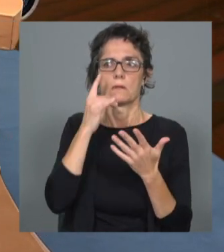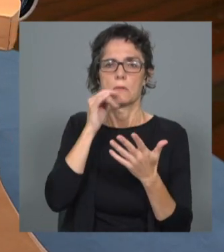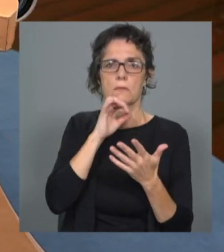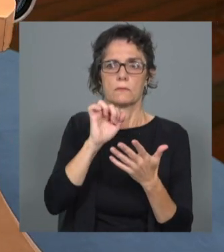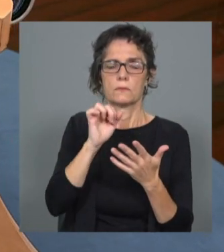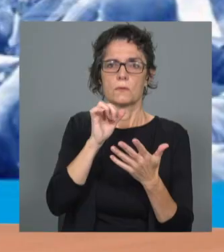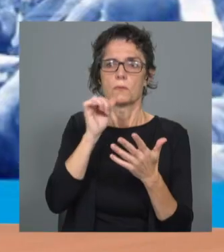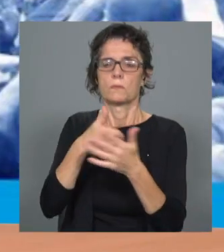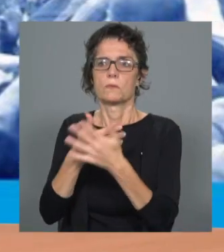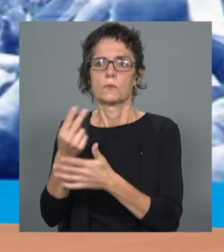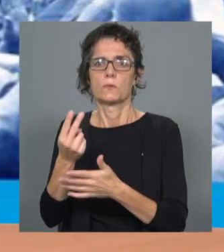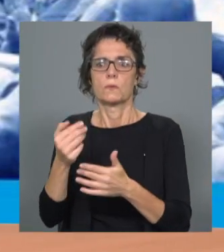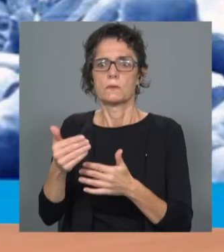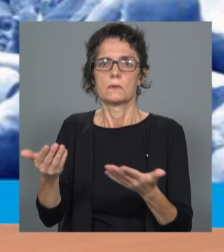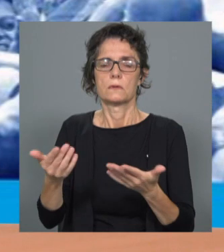pai.